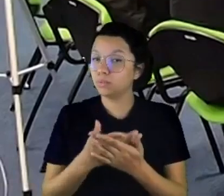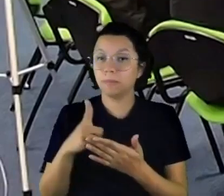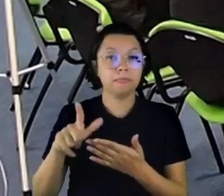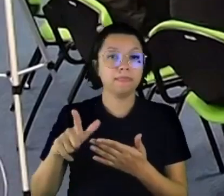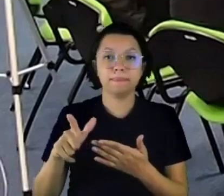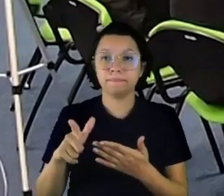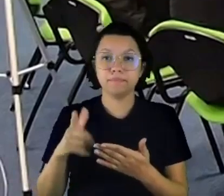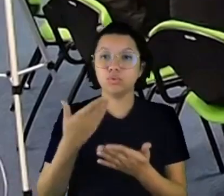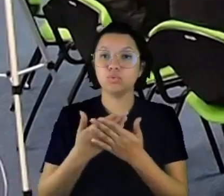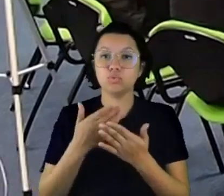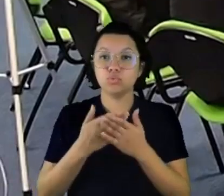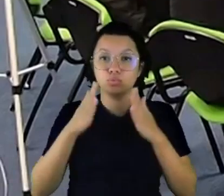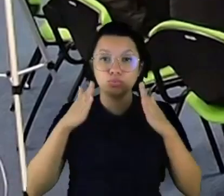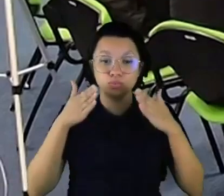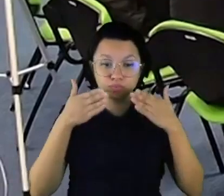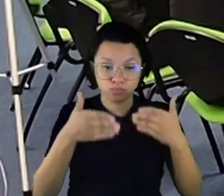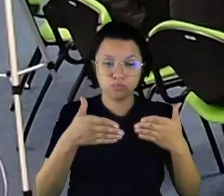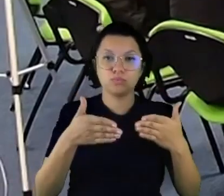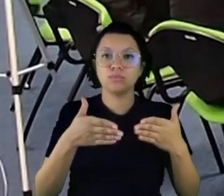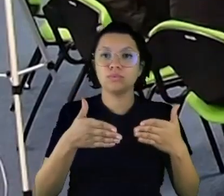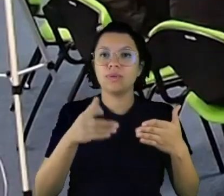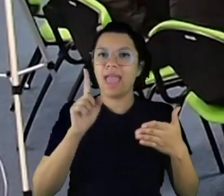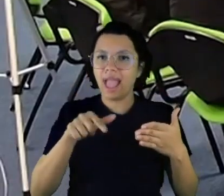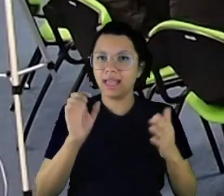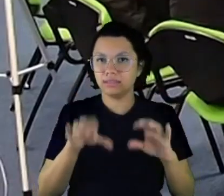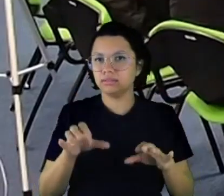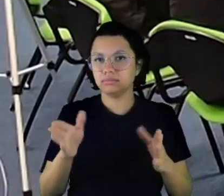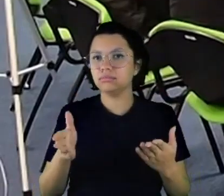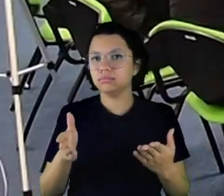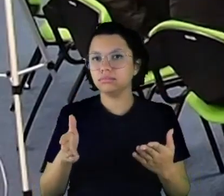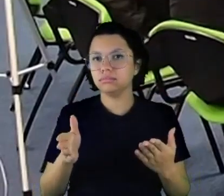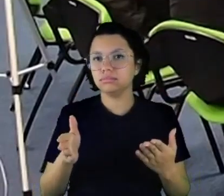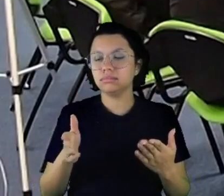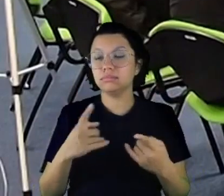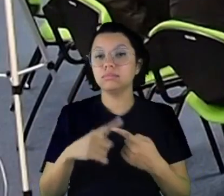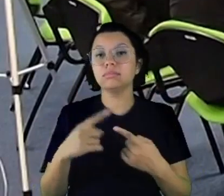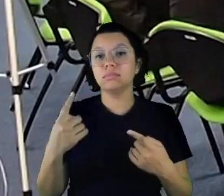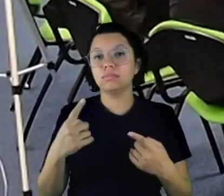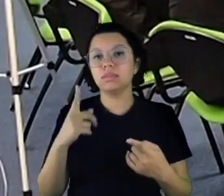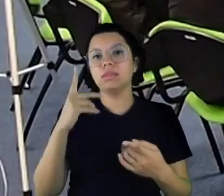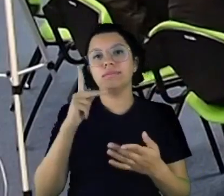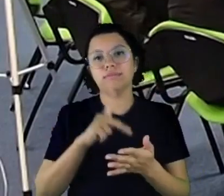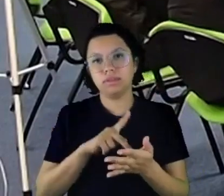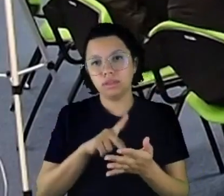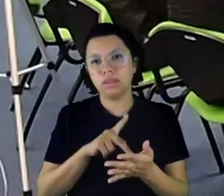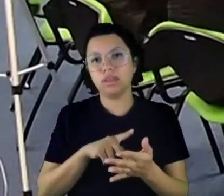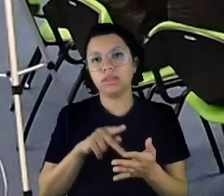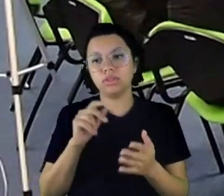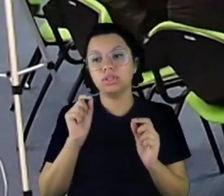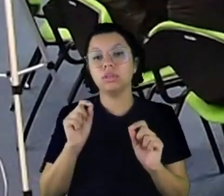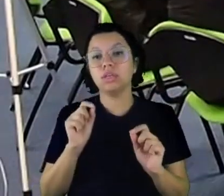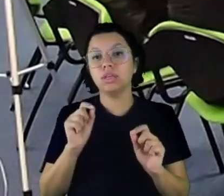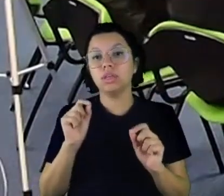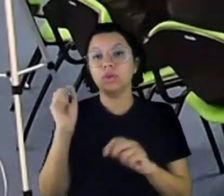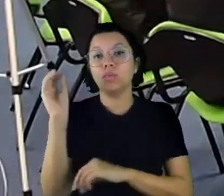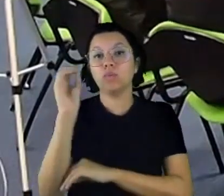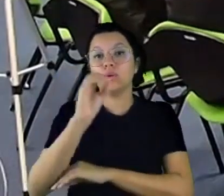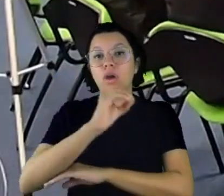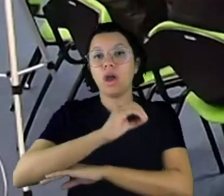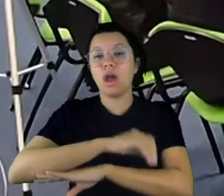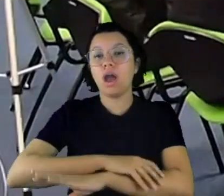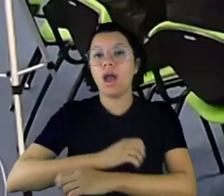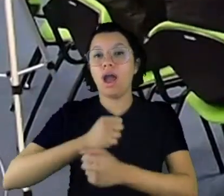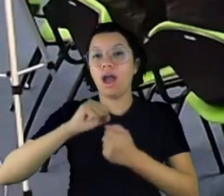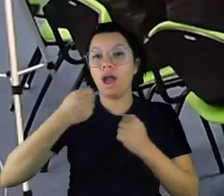estudo efetivo que diga é isso, mas é fato que o entardecer aumenta muito